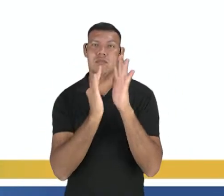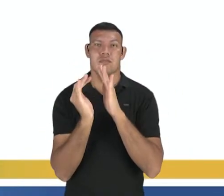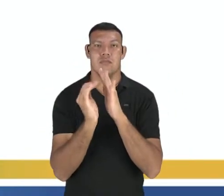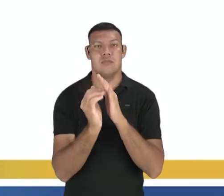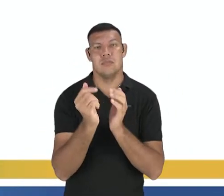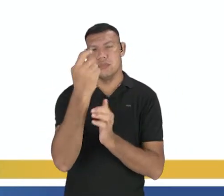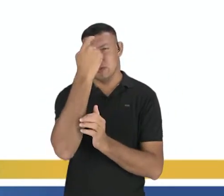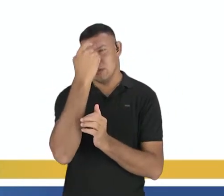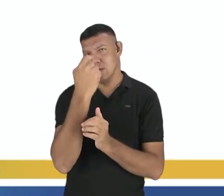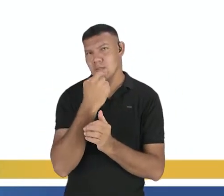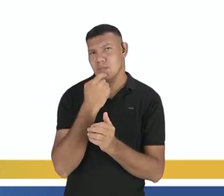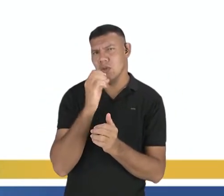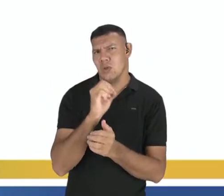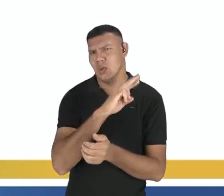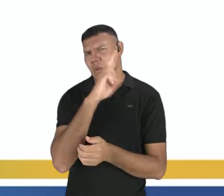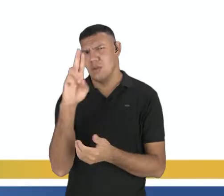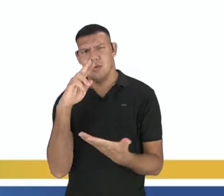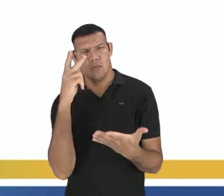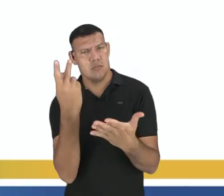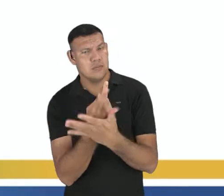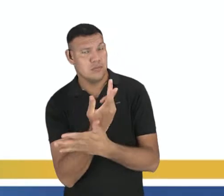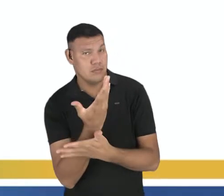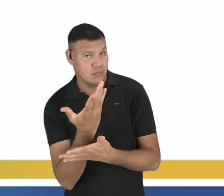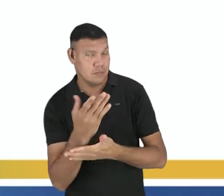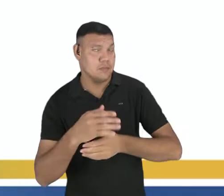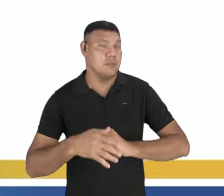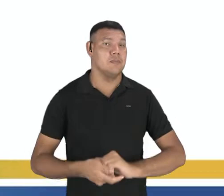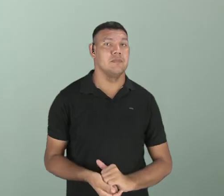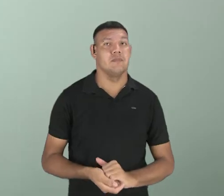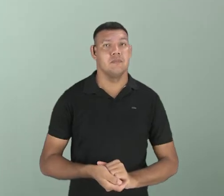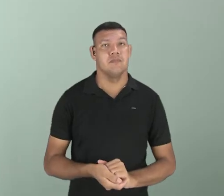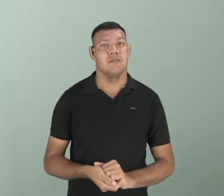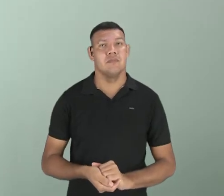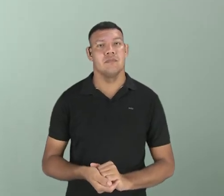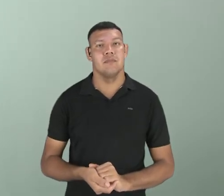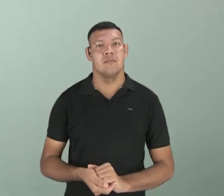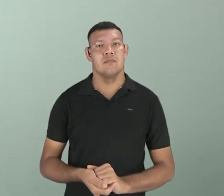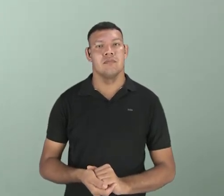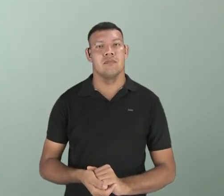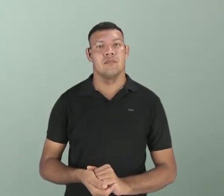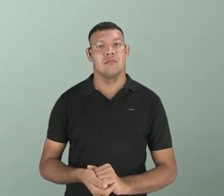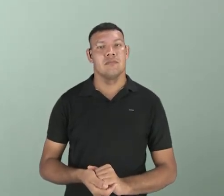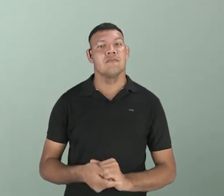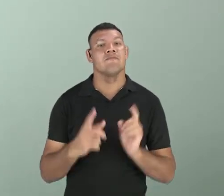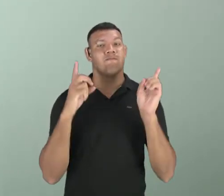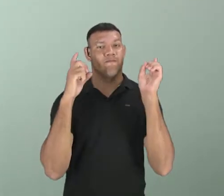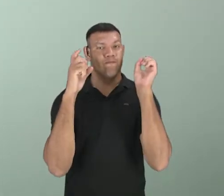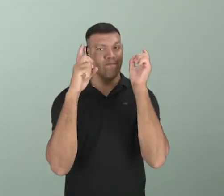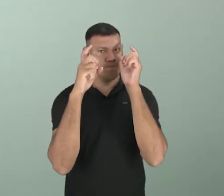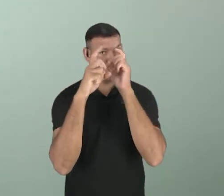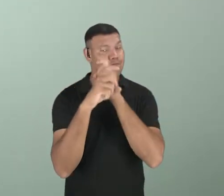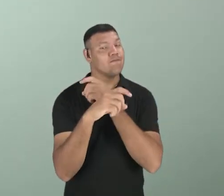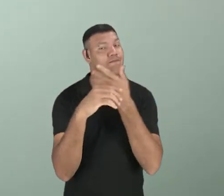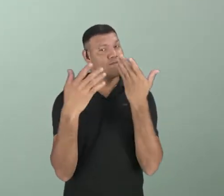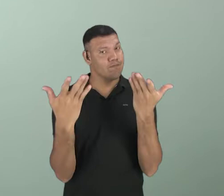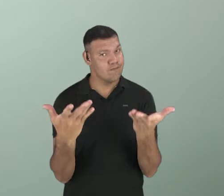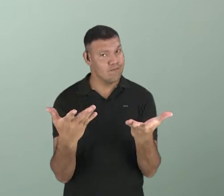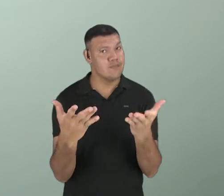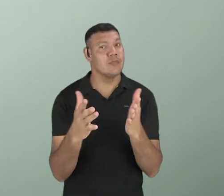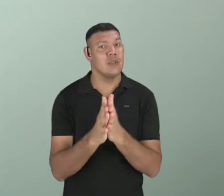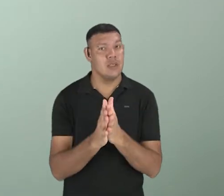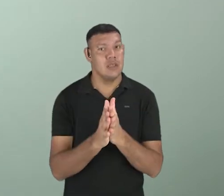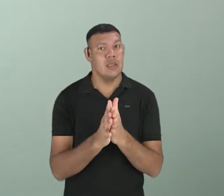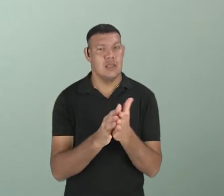imagem ou até mesmo um acontecimento. Um pouquinho difícil de compreender, né? O que a